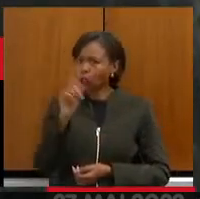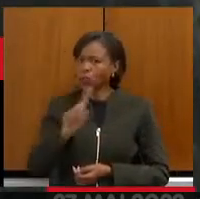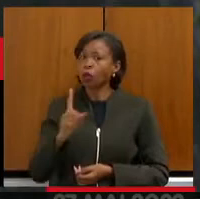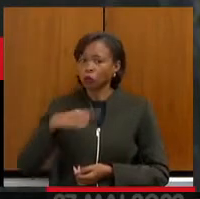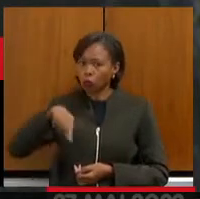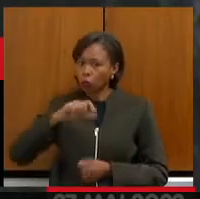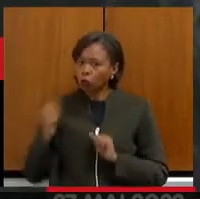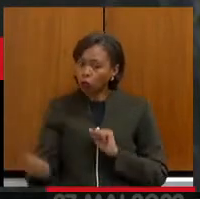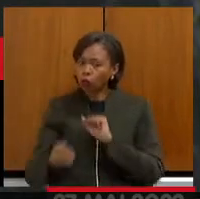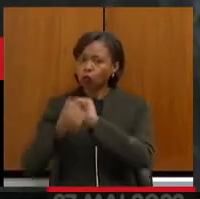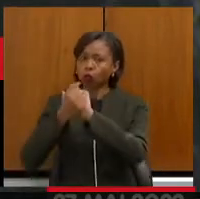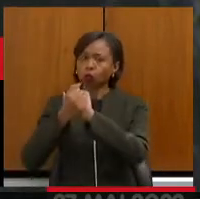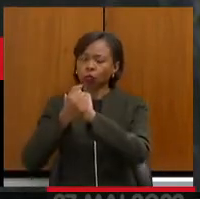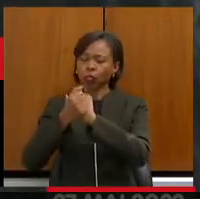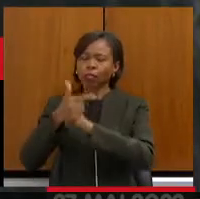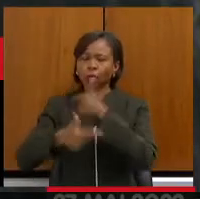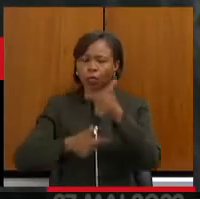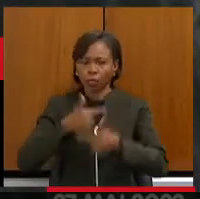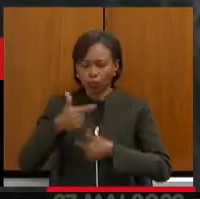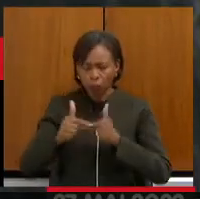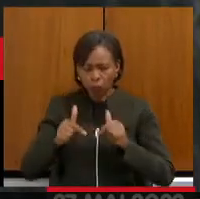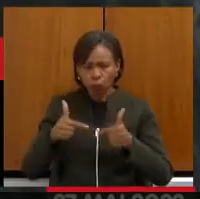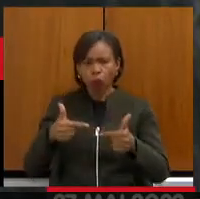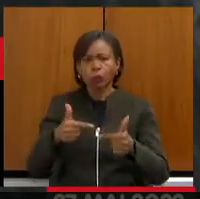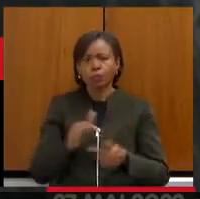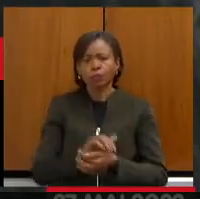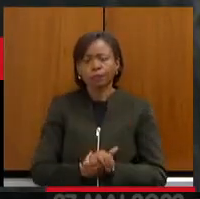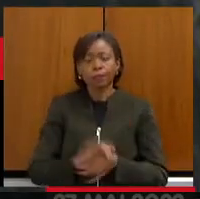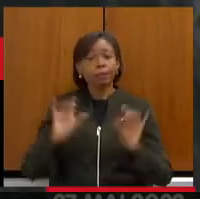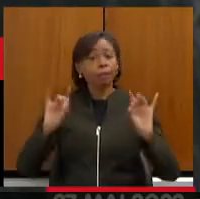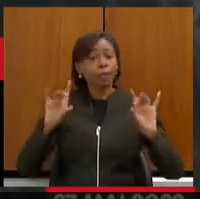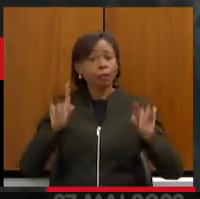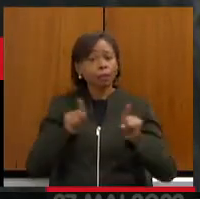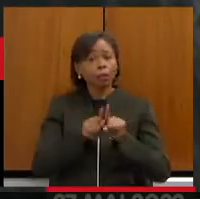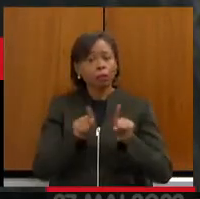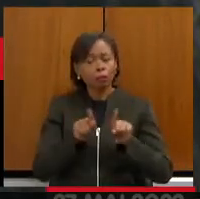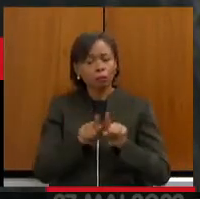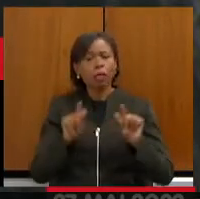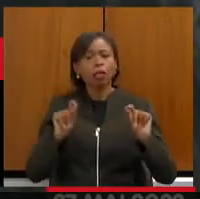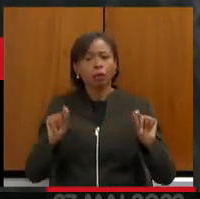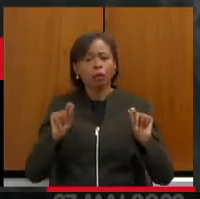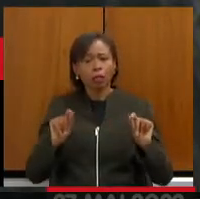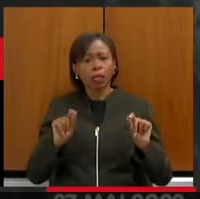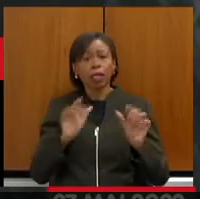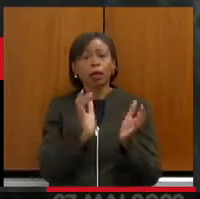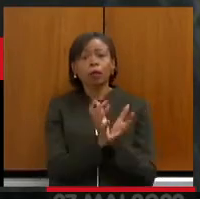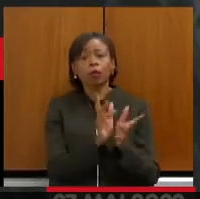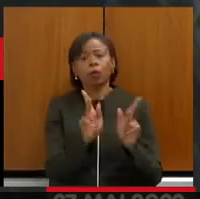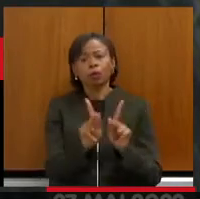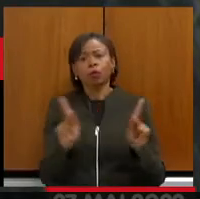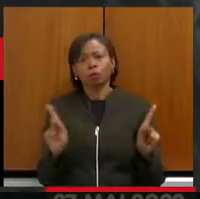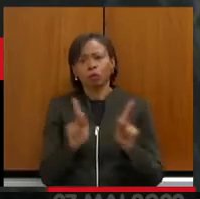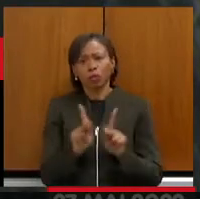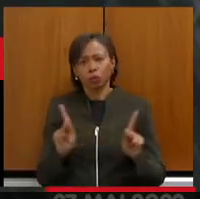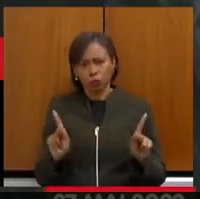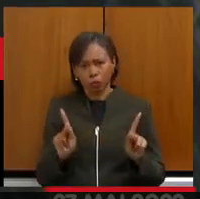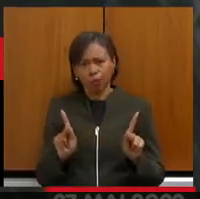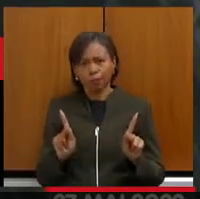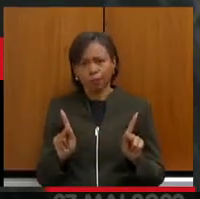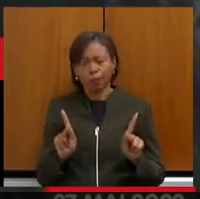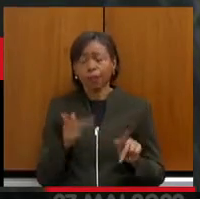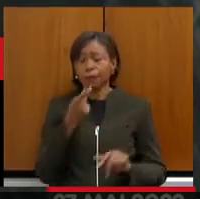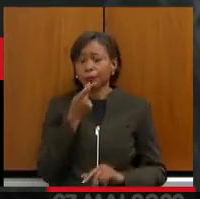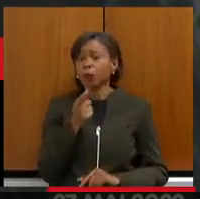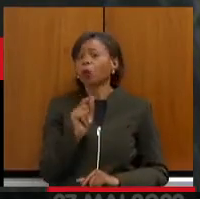né Olá quero saudar e especial também as professoras e